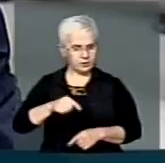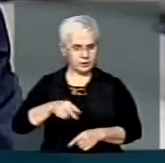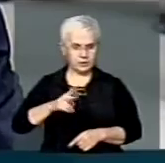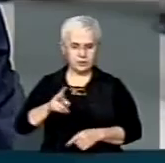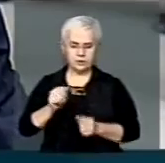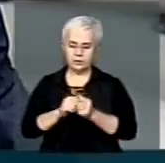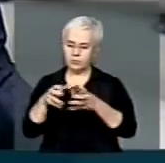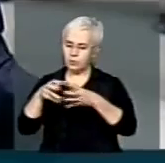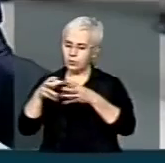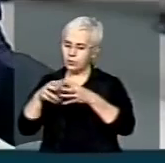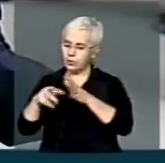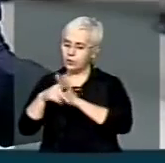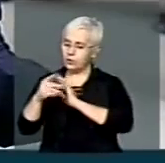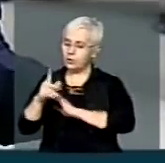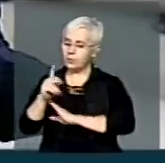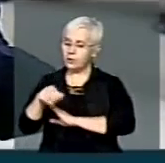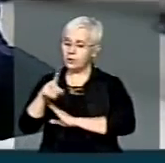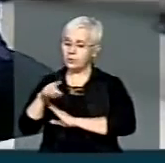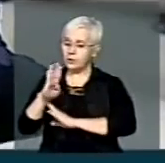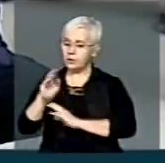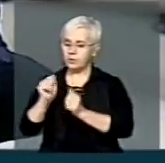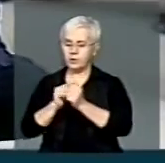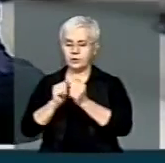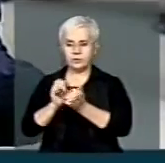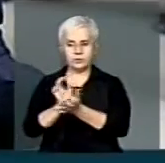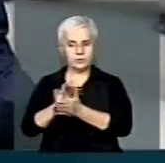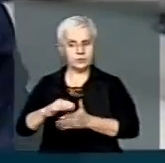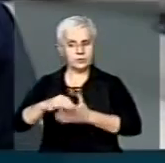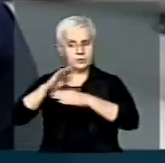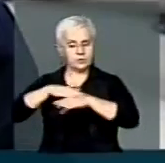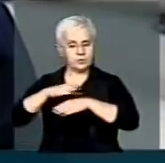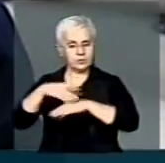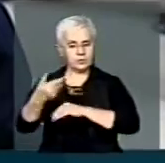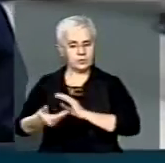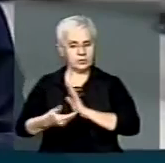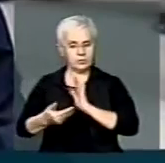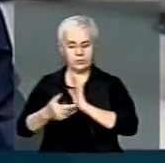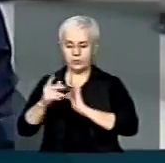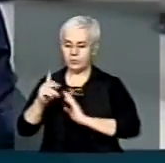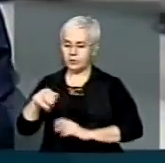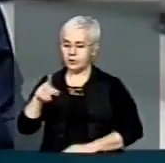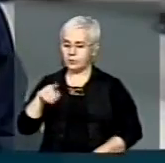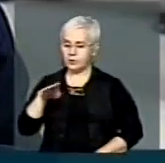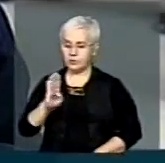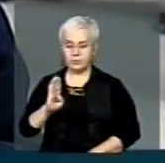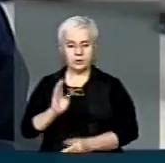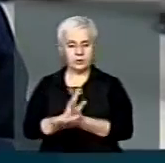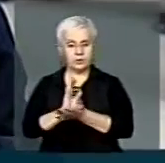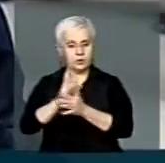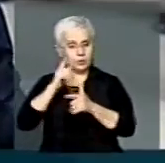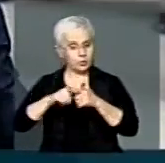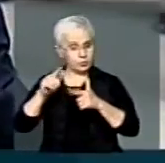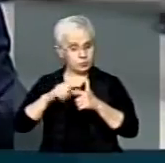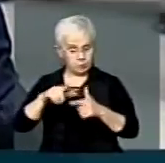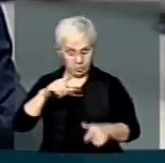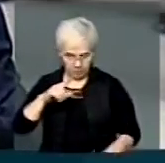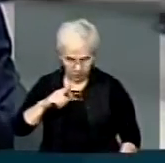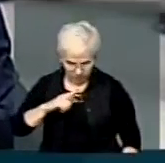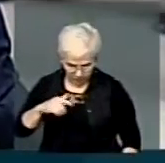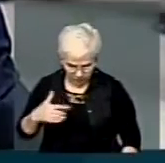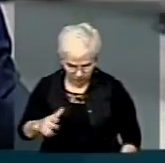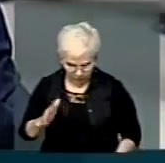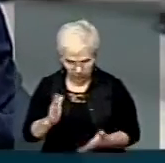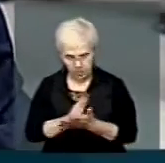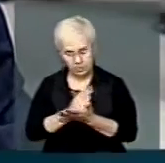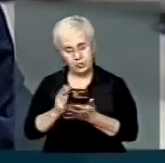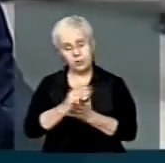parte do PMDB, e a liderança do PMDB aqui nesta casa, ou seja, os problemas que nós temos em alguns